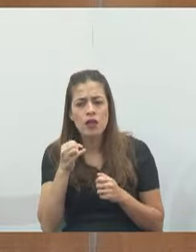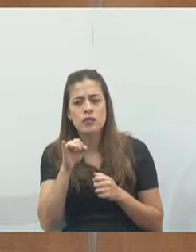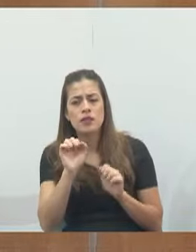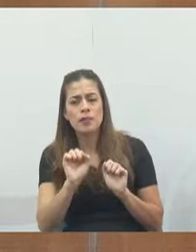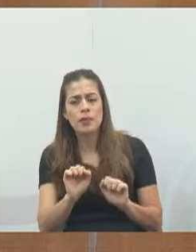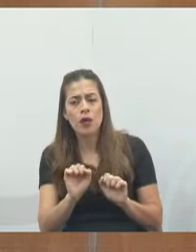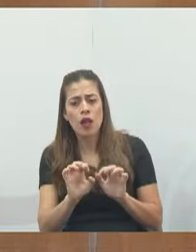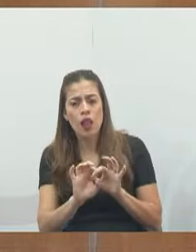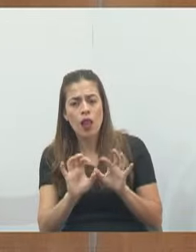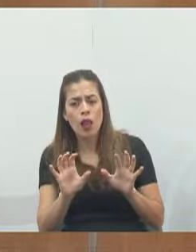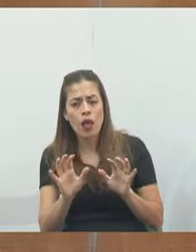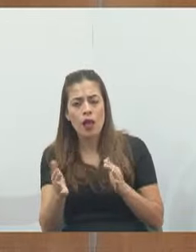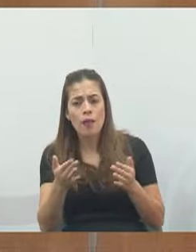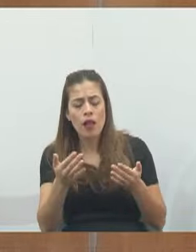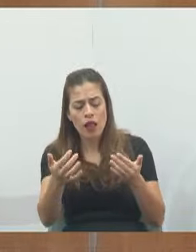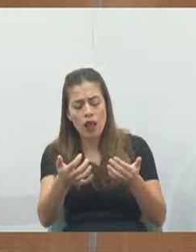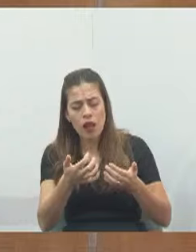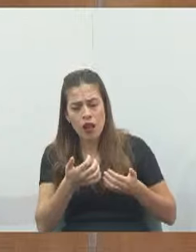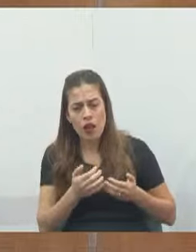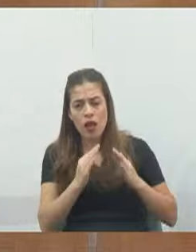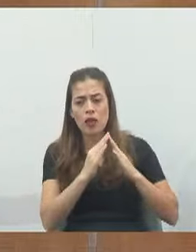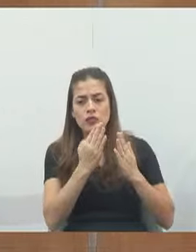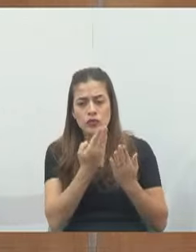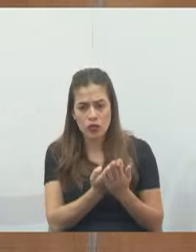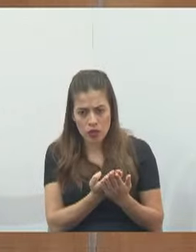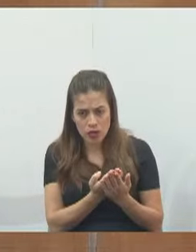haveria possibilidade de você estar recebendo